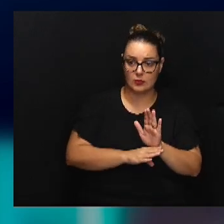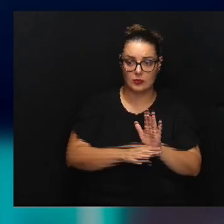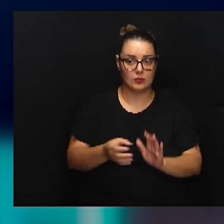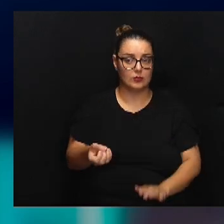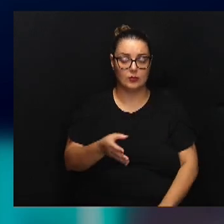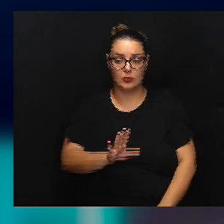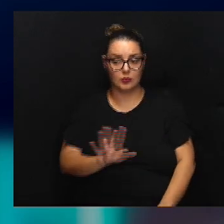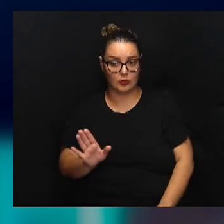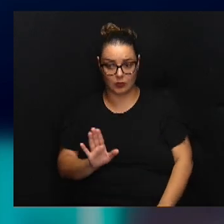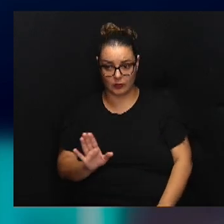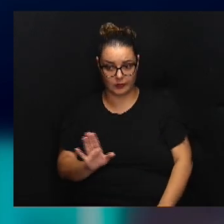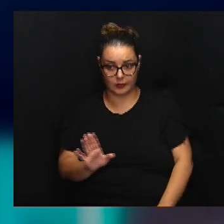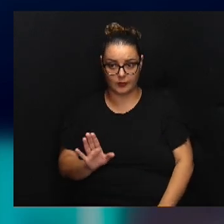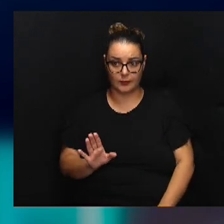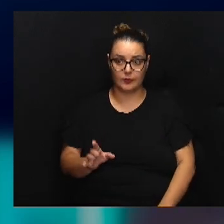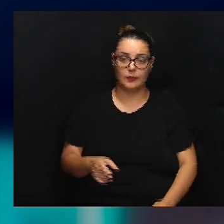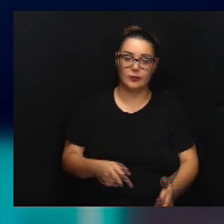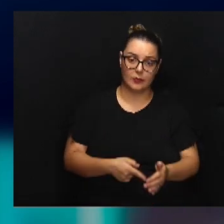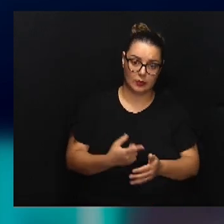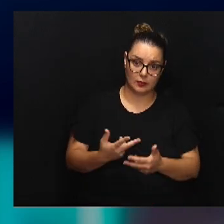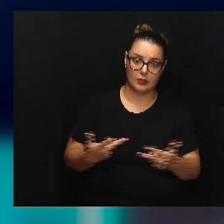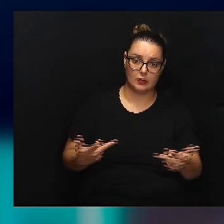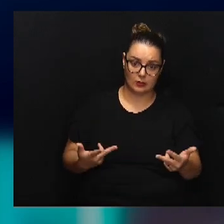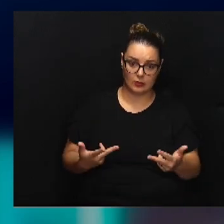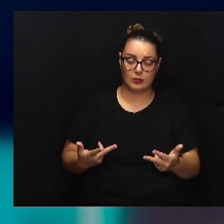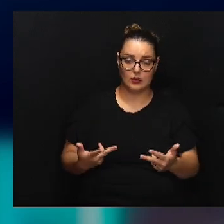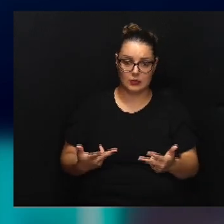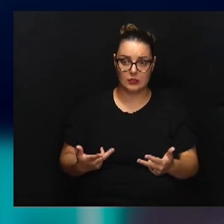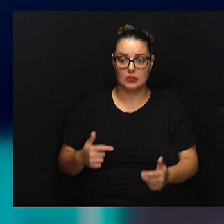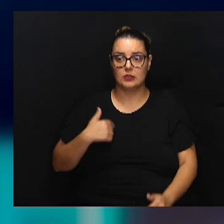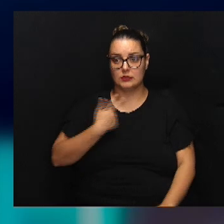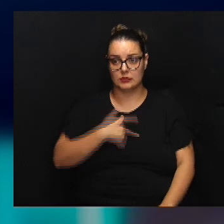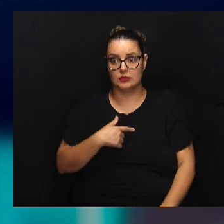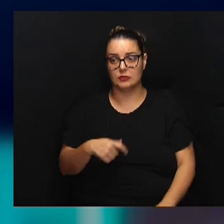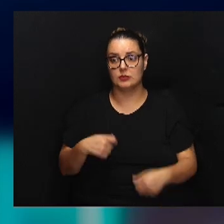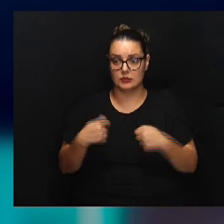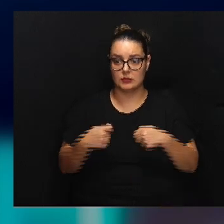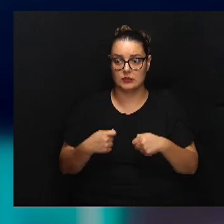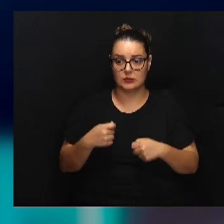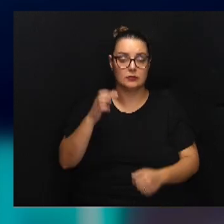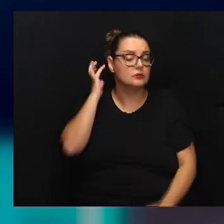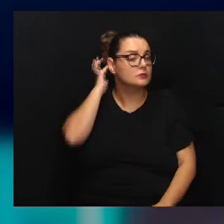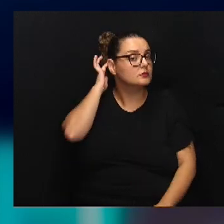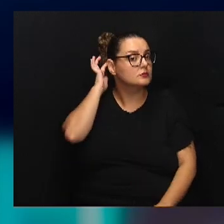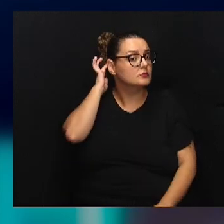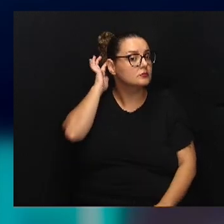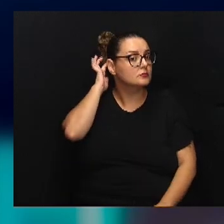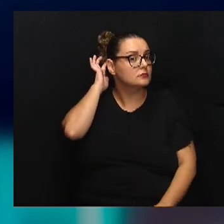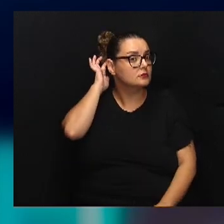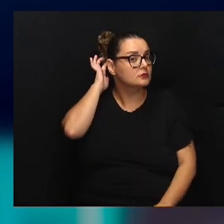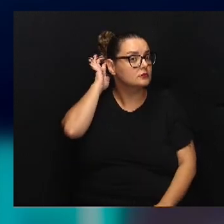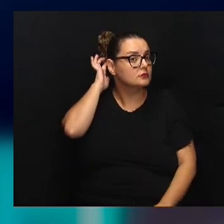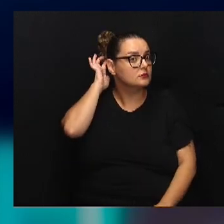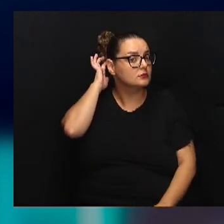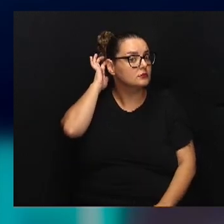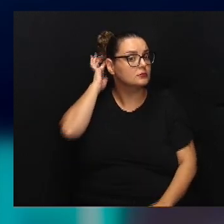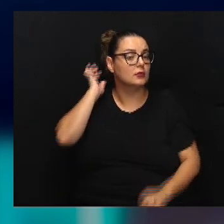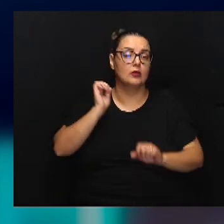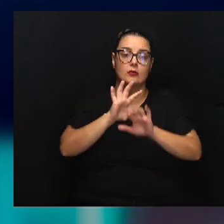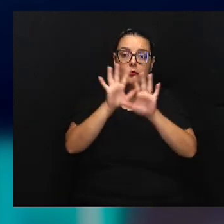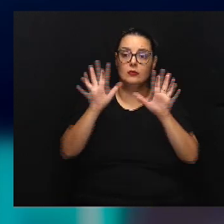novo. Acho que o primeiro ponto que nós precisamos acentuar aqui é que